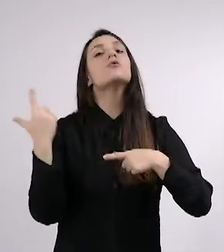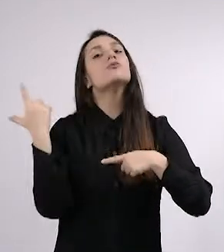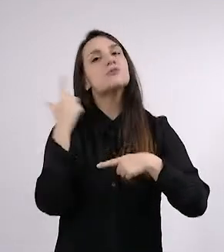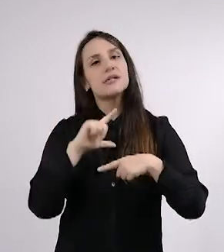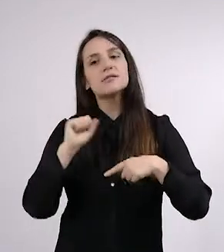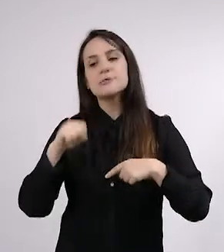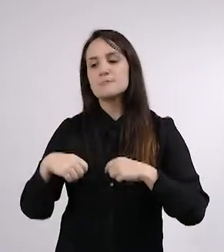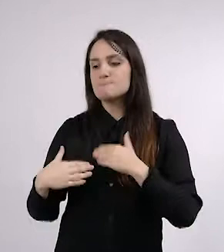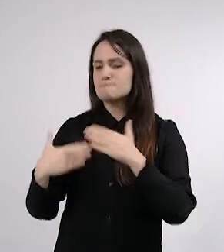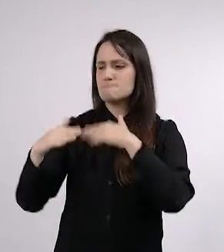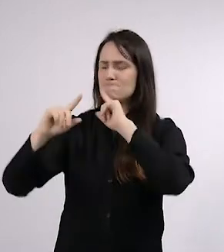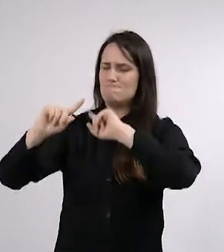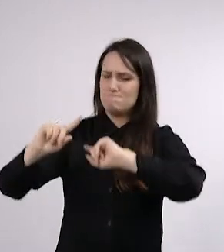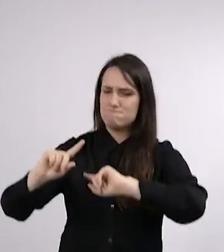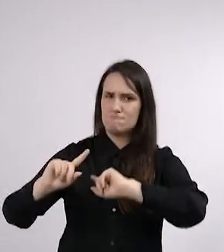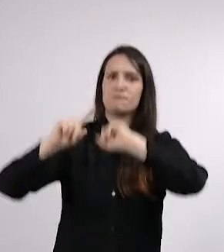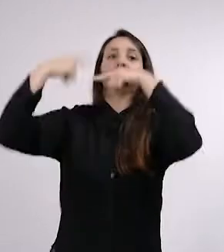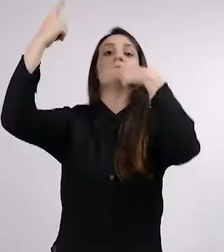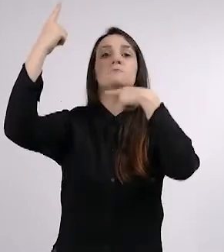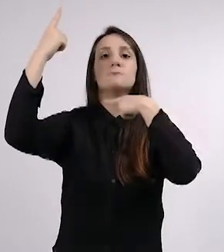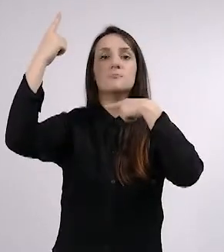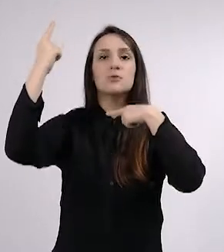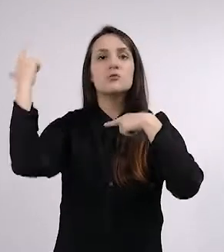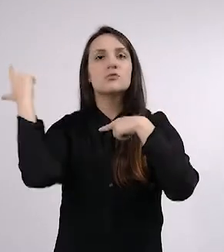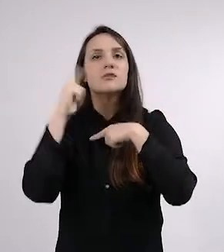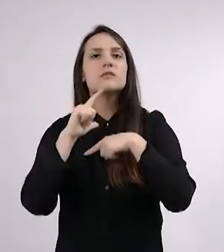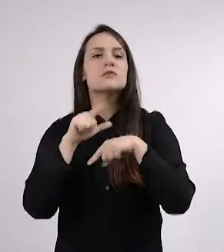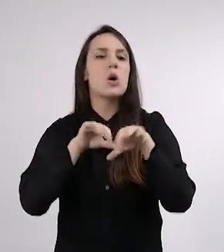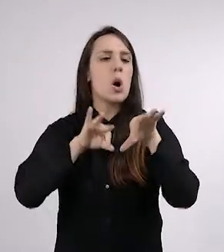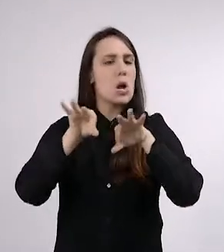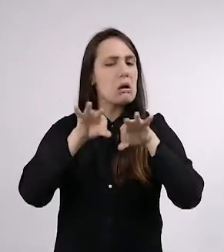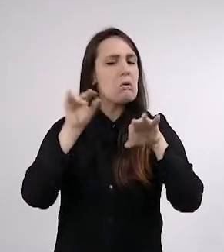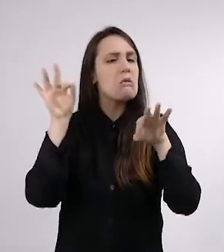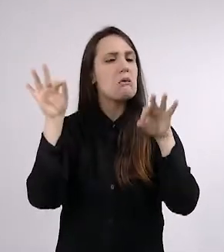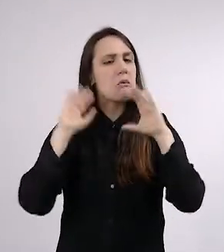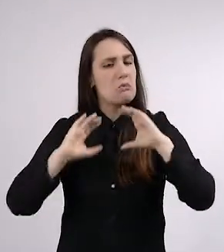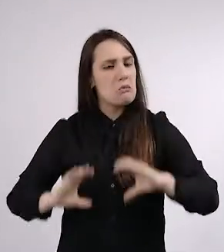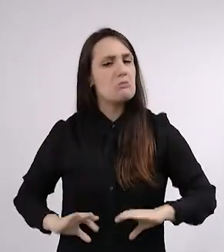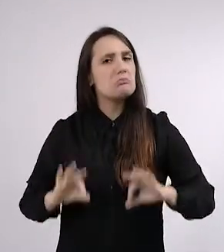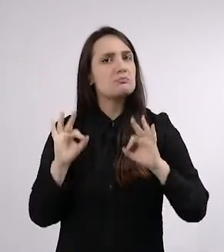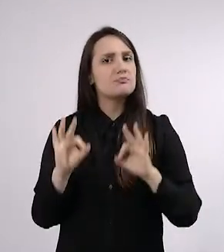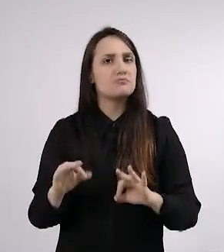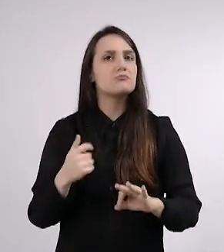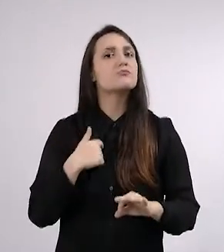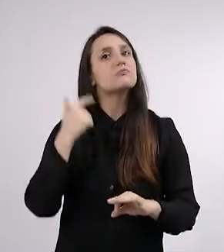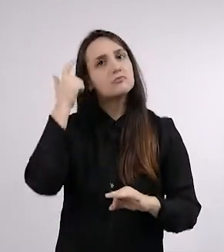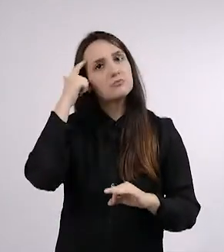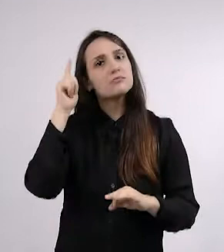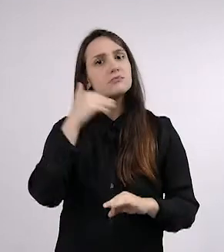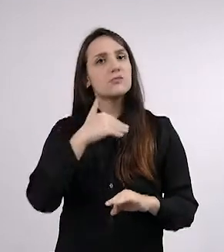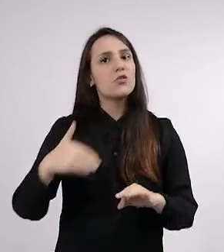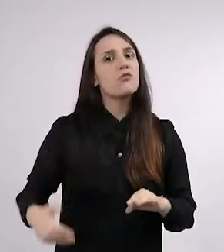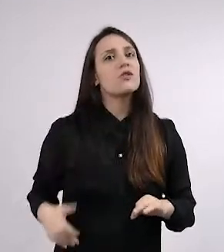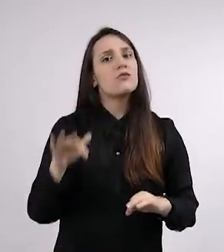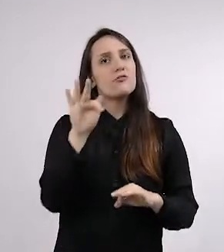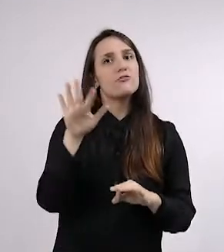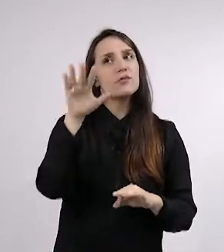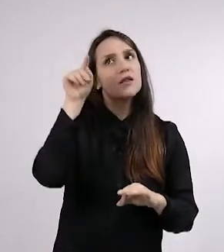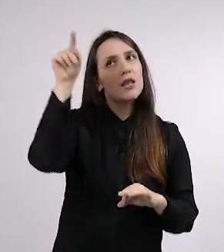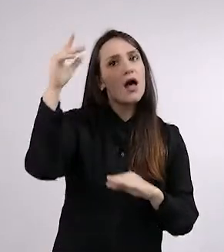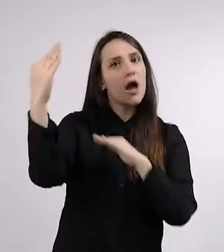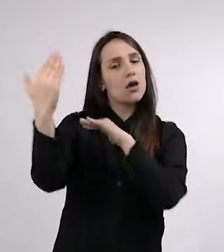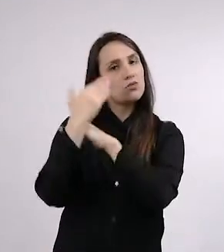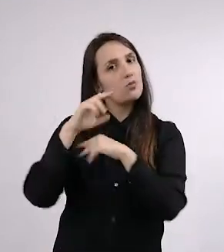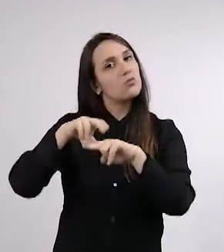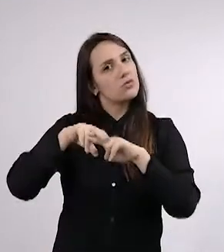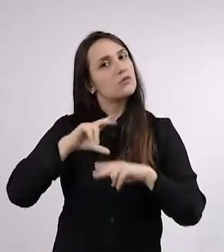momento, com essa preparação, com esse comportamento, o governo federal podendo fazer a parte dele, que é para isso